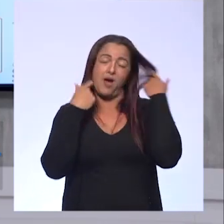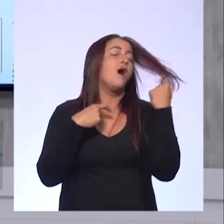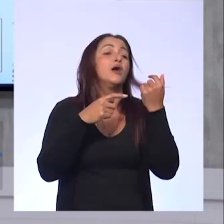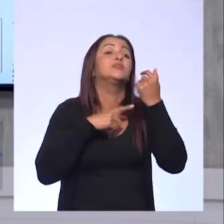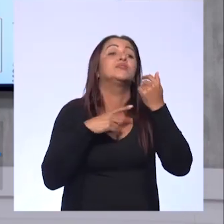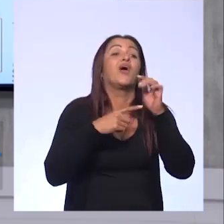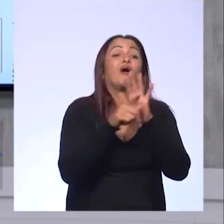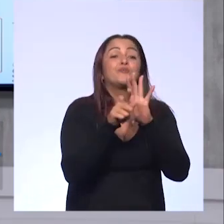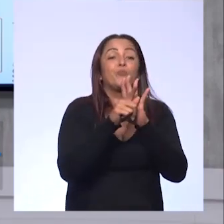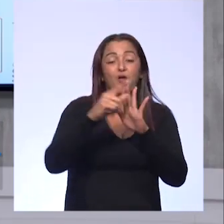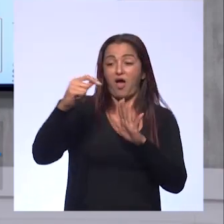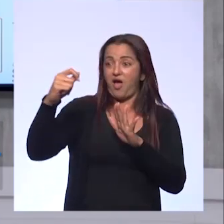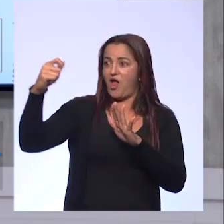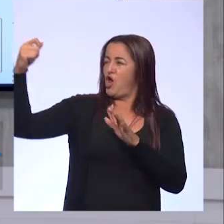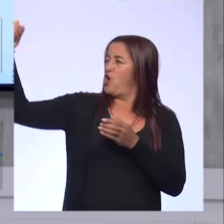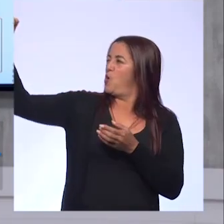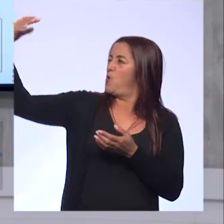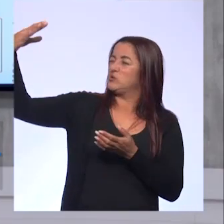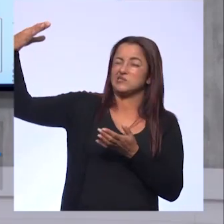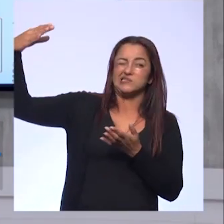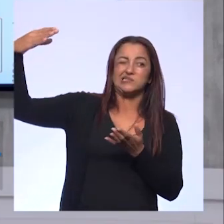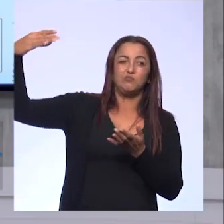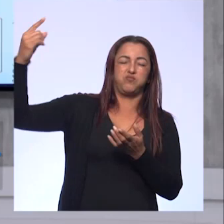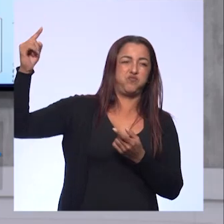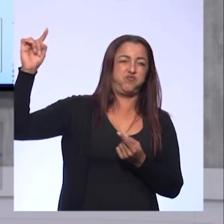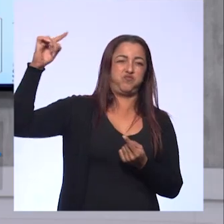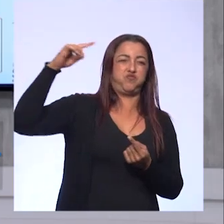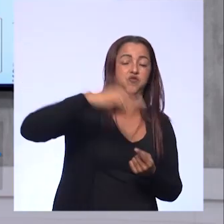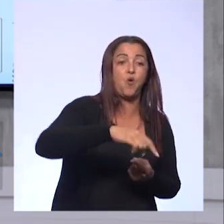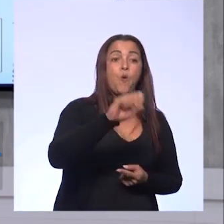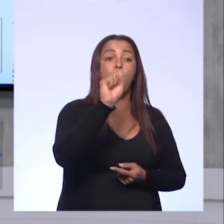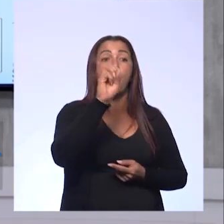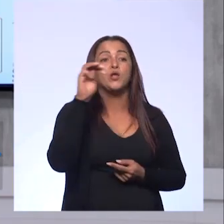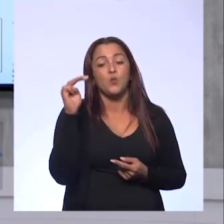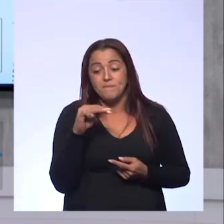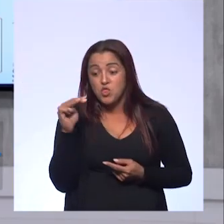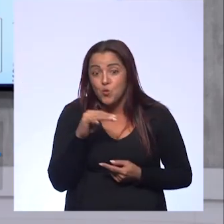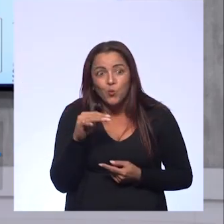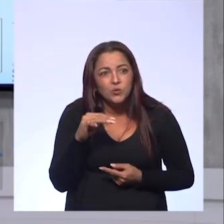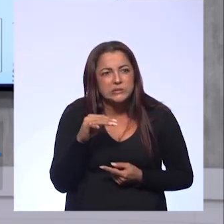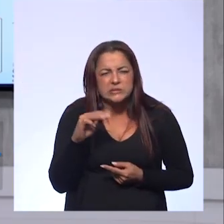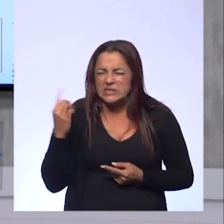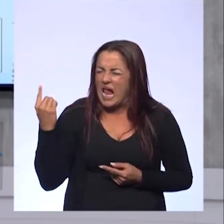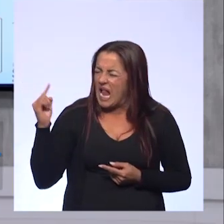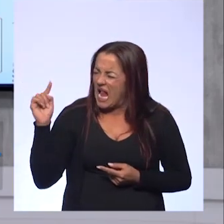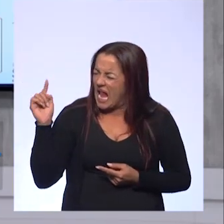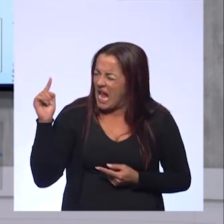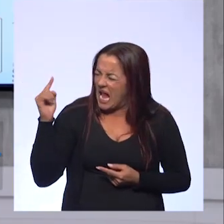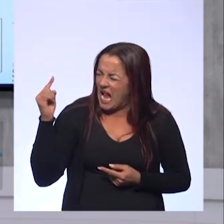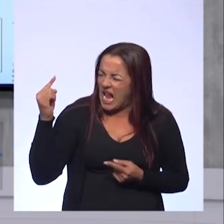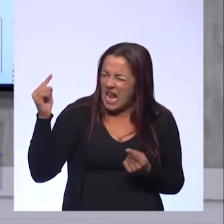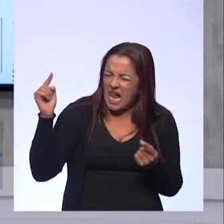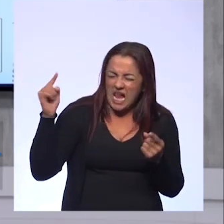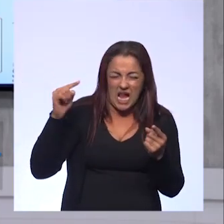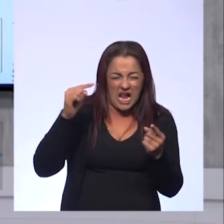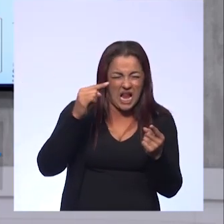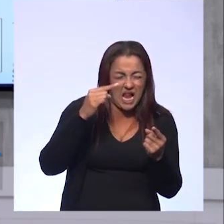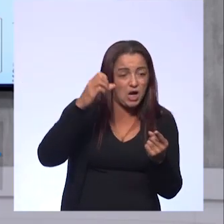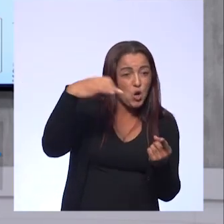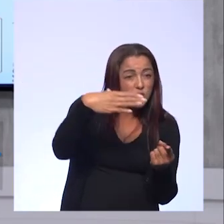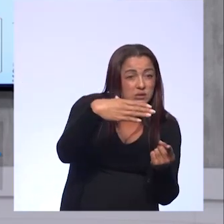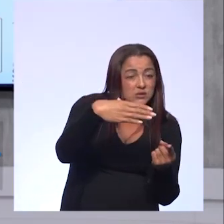luz percorre a distância em 8 minutos oito minutos viajando na maior velocidade universo a Luz chega na Terra